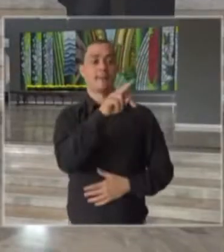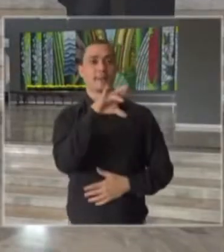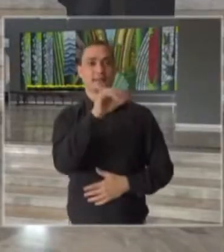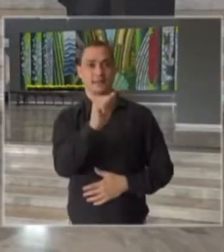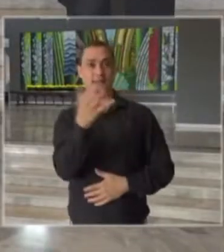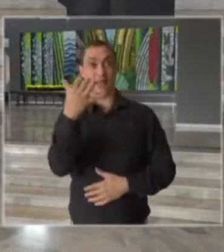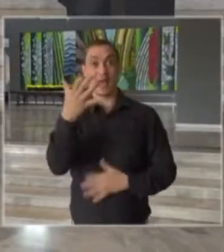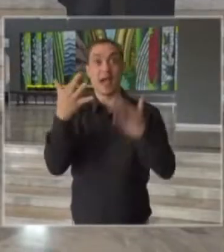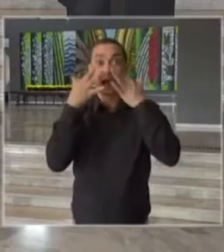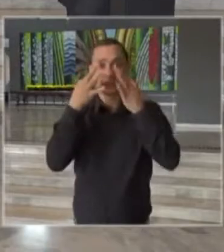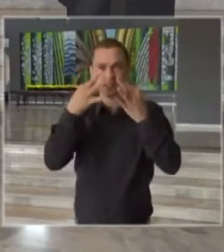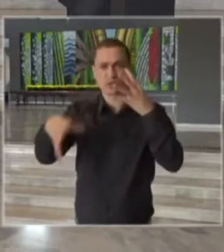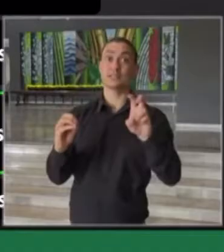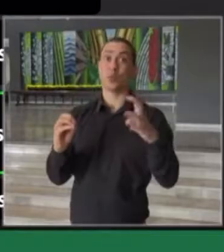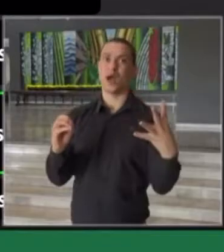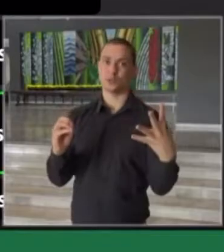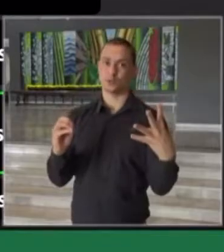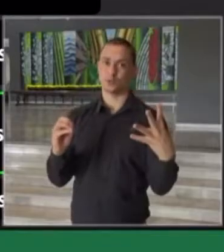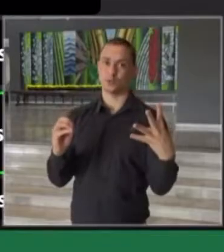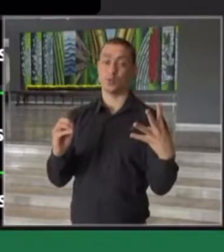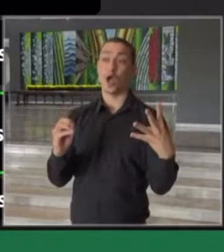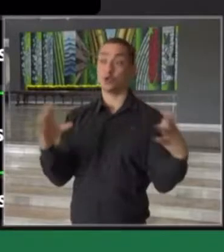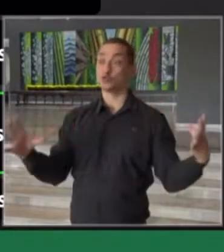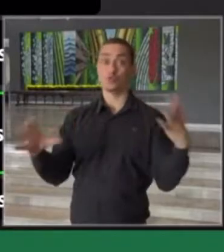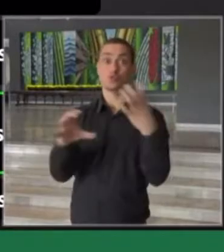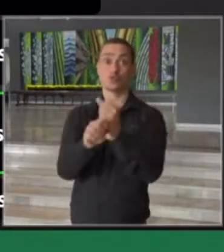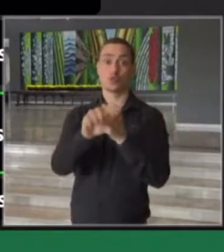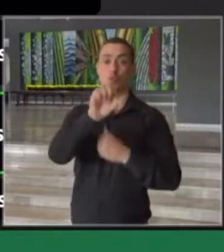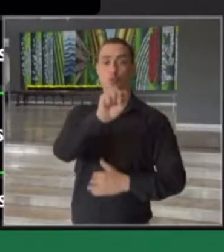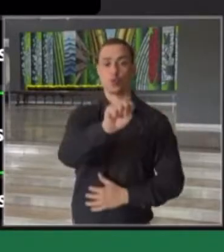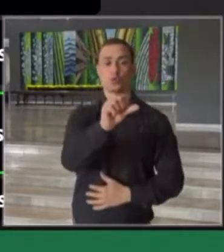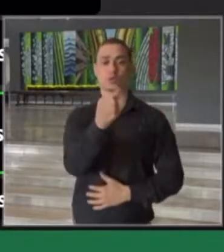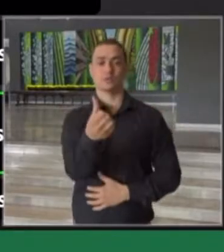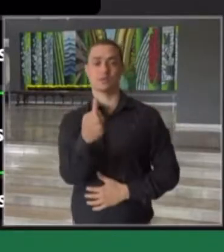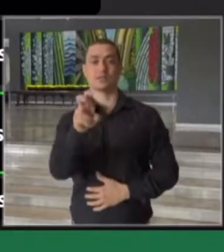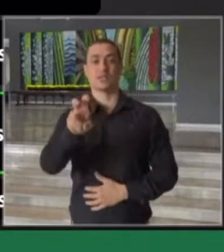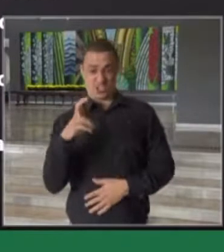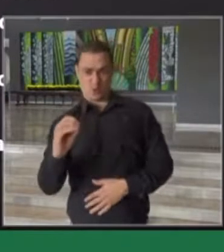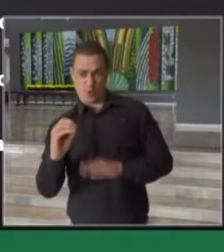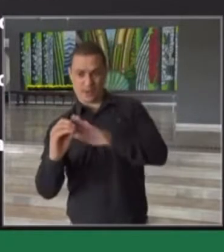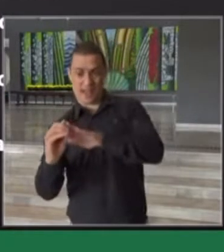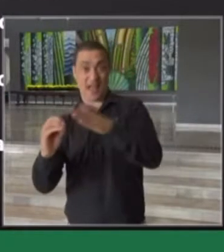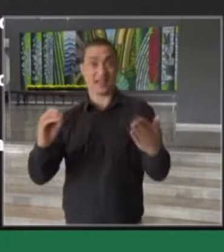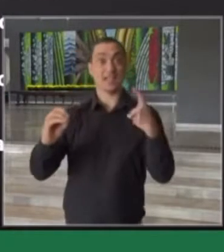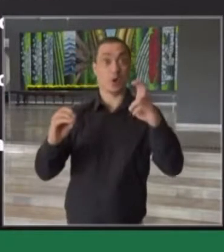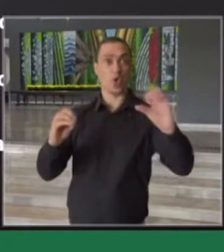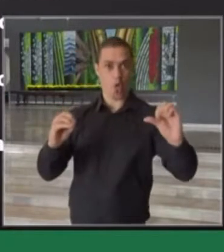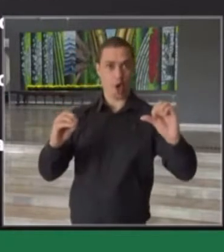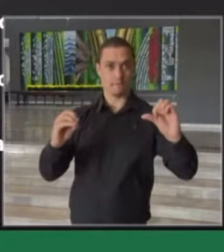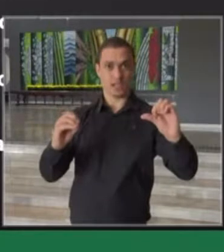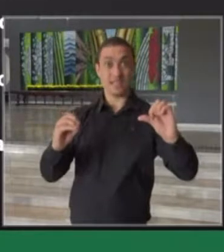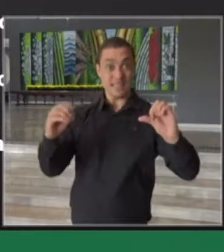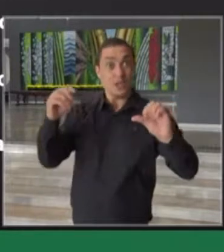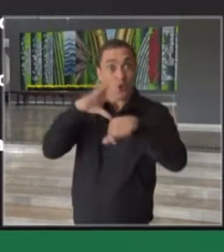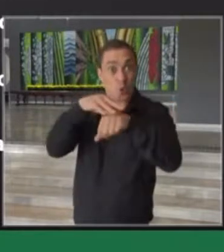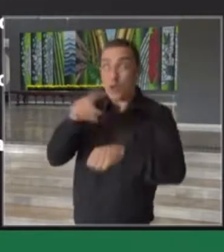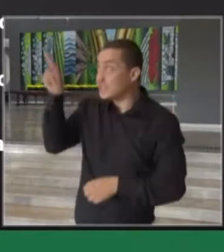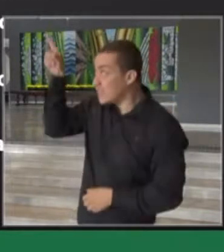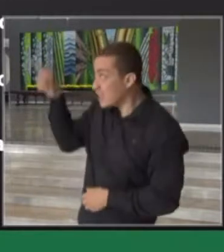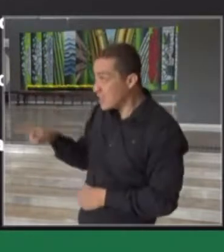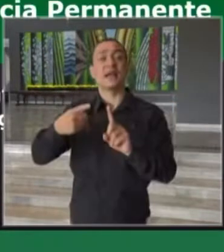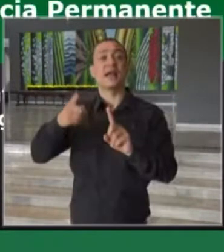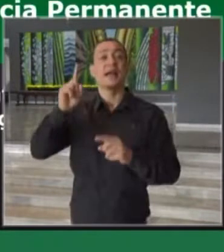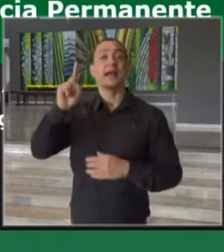necessidade do município assim que o estado recompuser os estoques a secretaria de saúde irá comunicar a retomada da